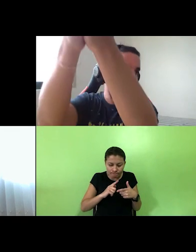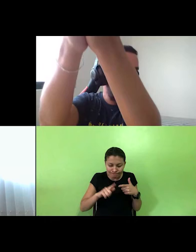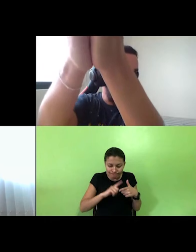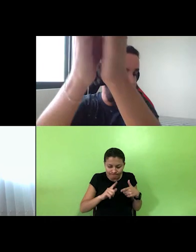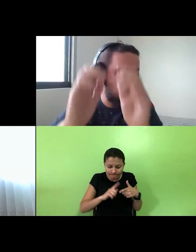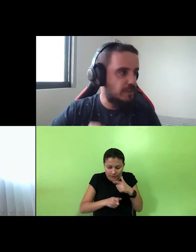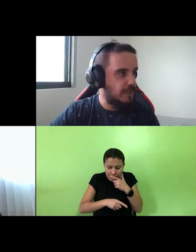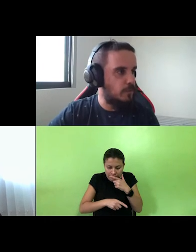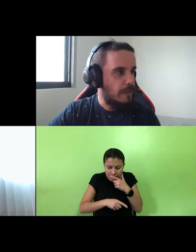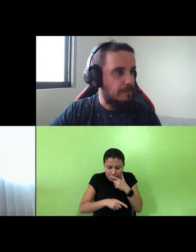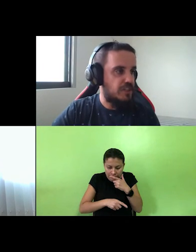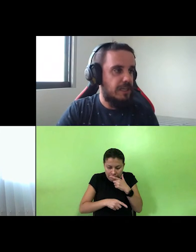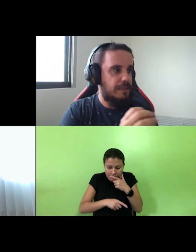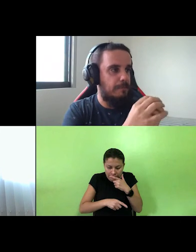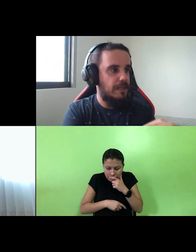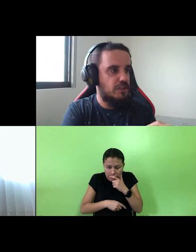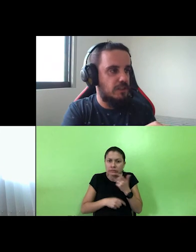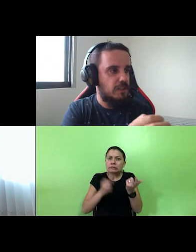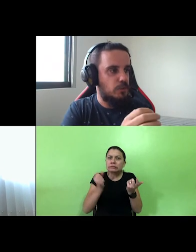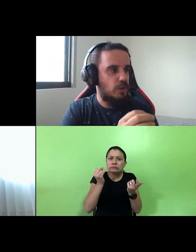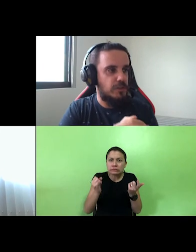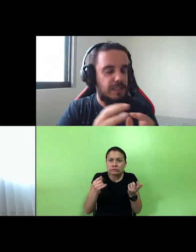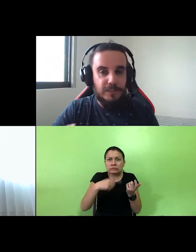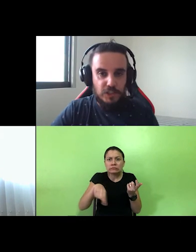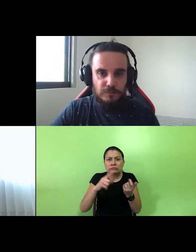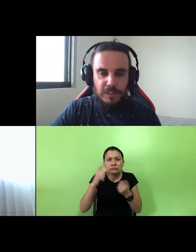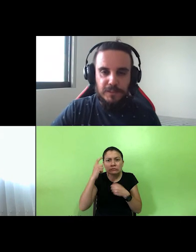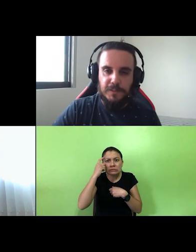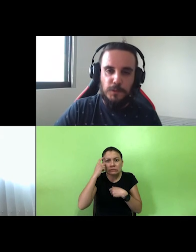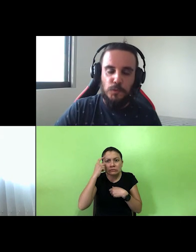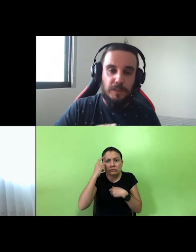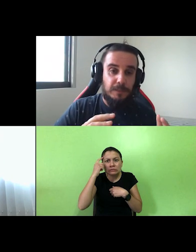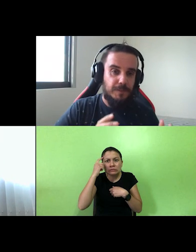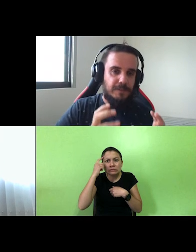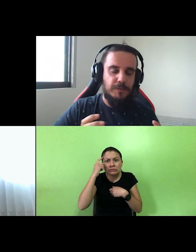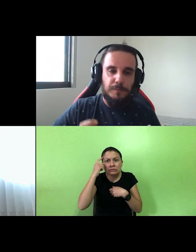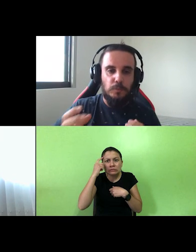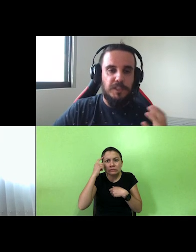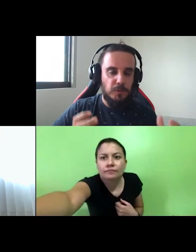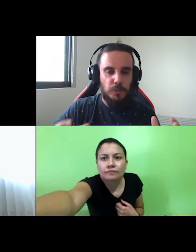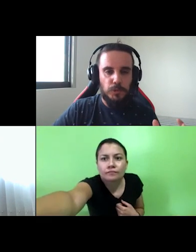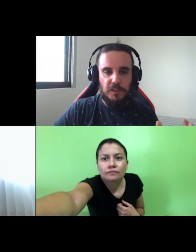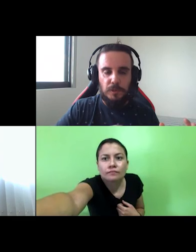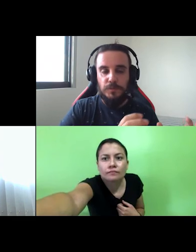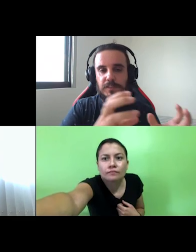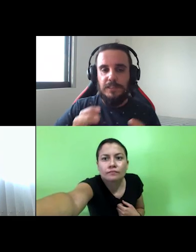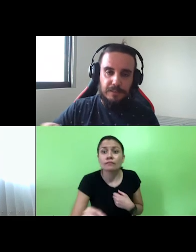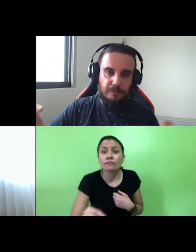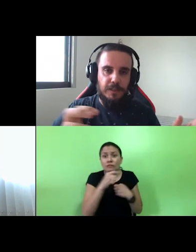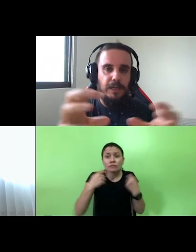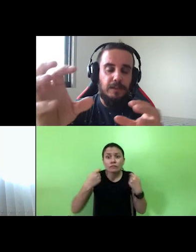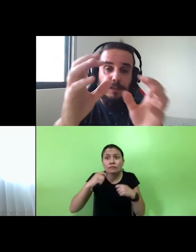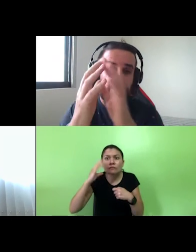o mar da internet inteiro para chegar na página do nosso cliente. Então, ele precisava saber o mínimo de português para